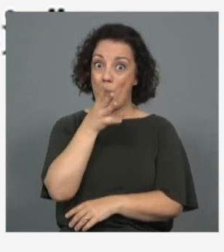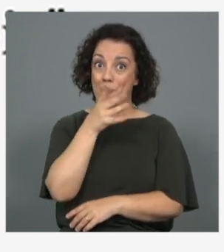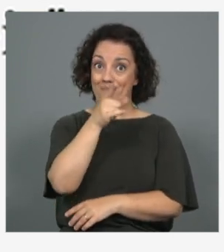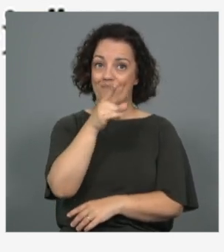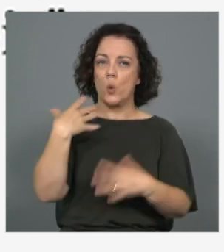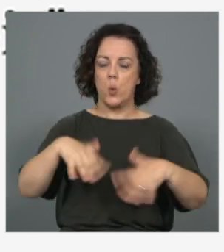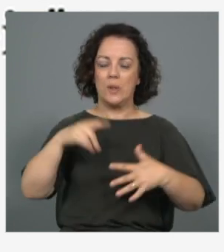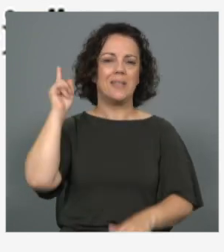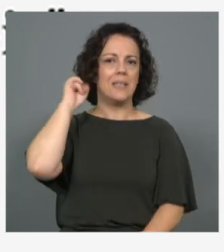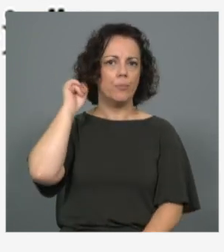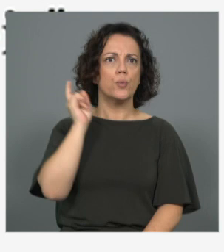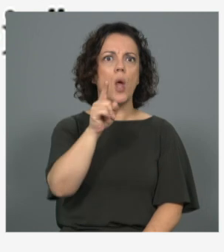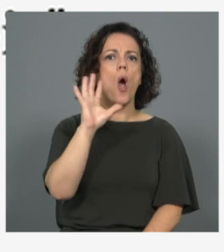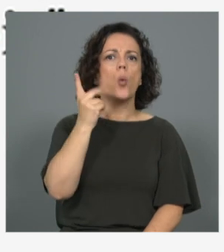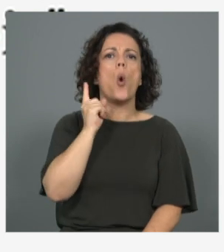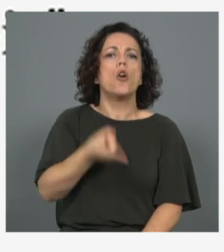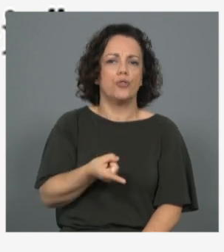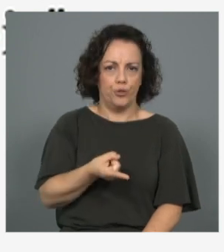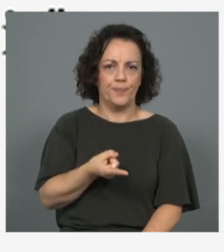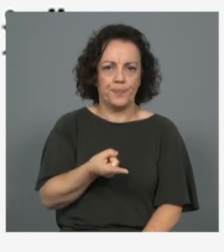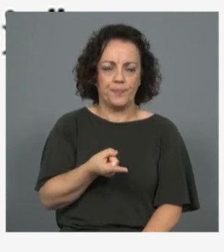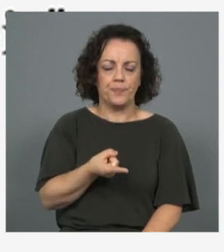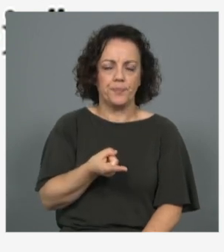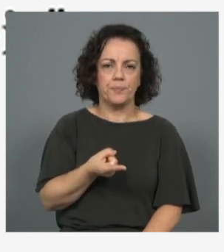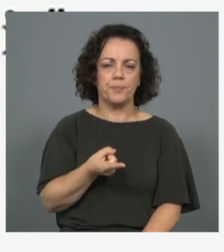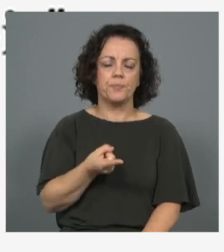O que é que estava a acontecer?